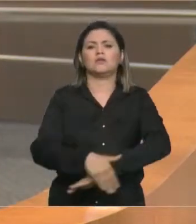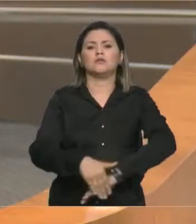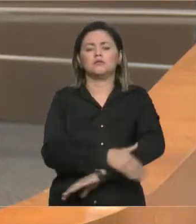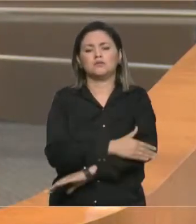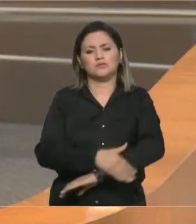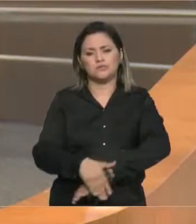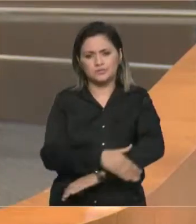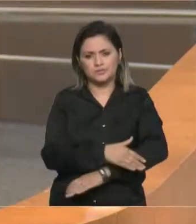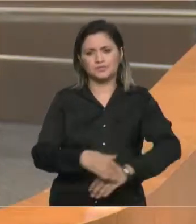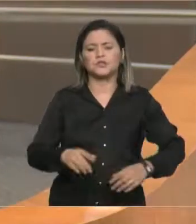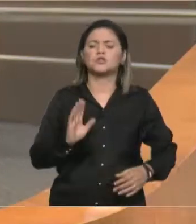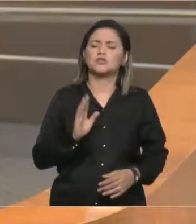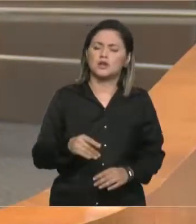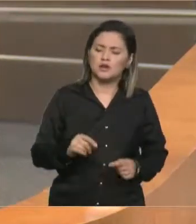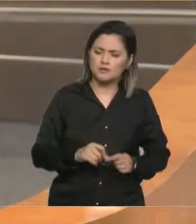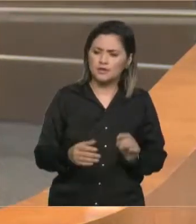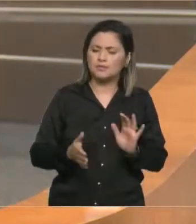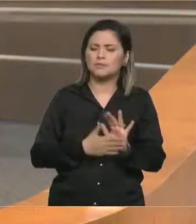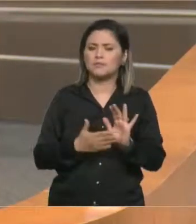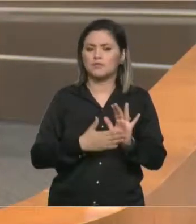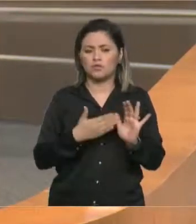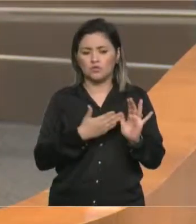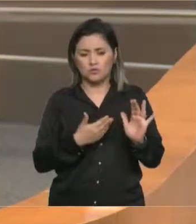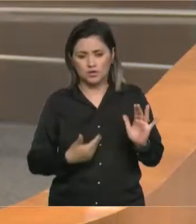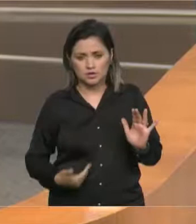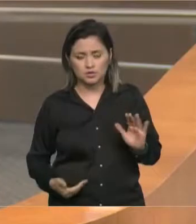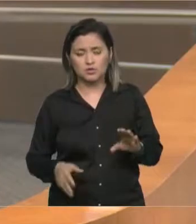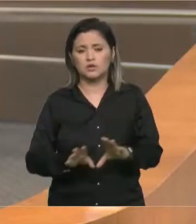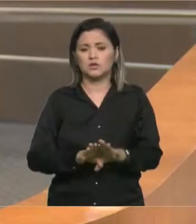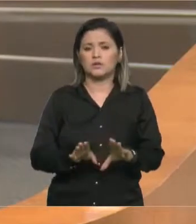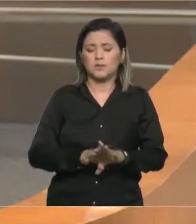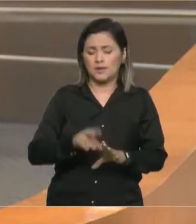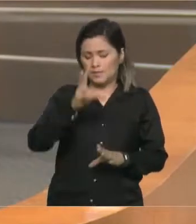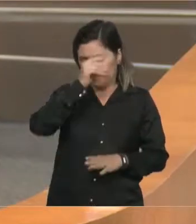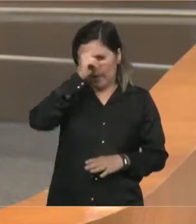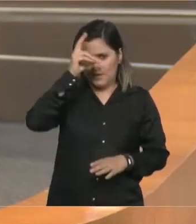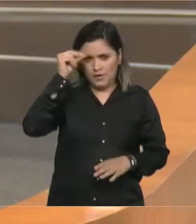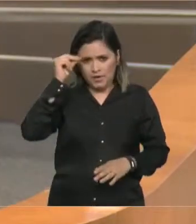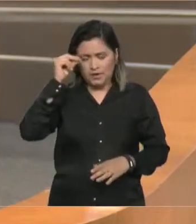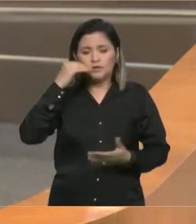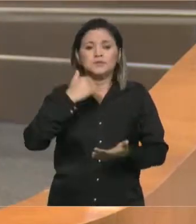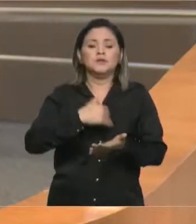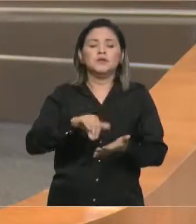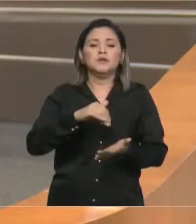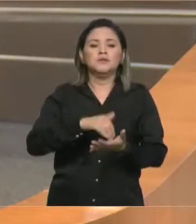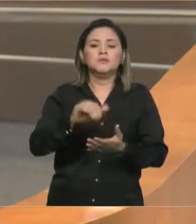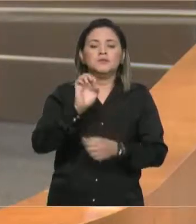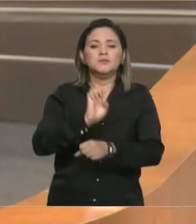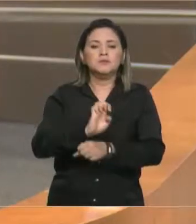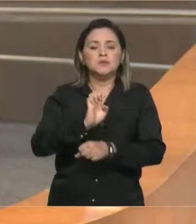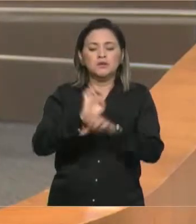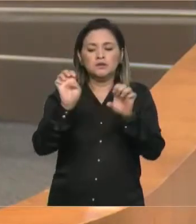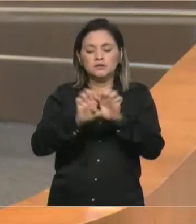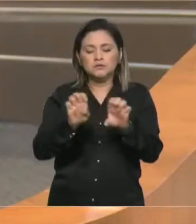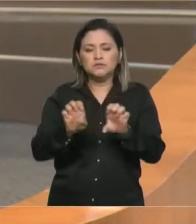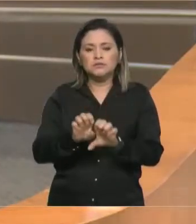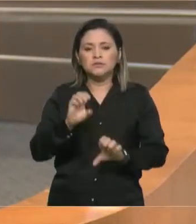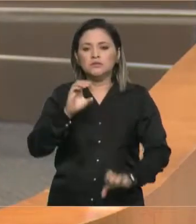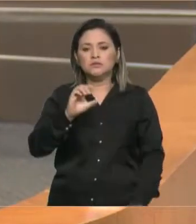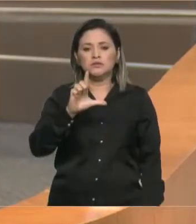também ao prefeito Edivaldo Holanda e também ao secretário estadual, senhor Cleiton Noleto Silva,